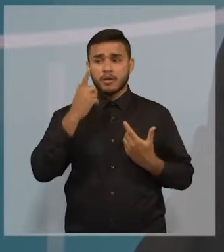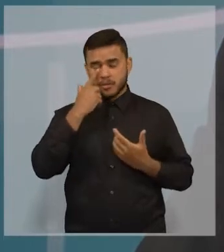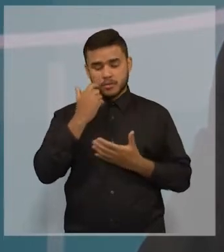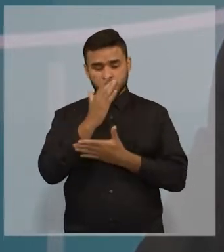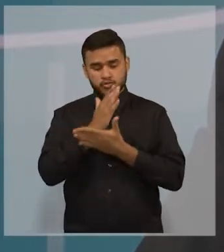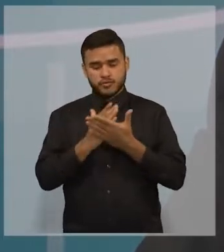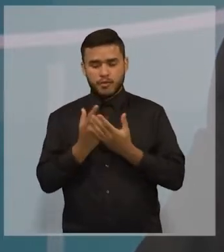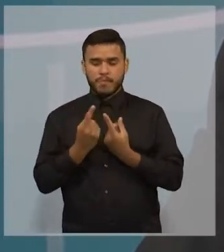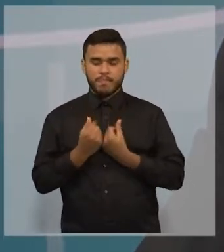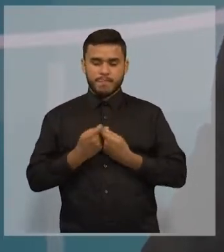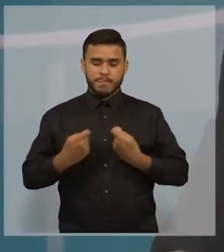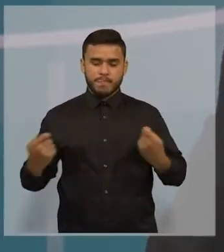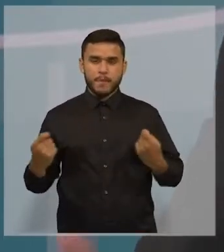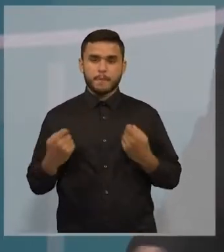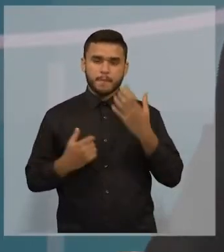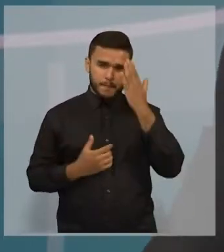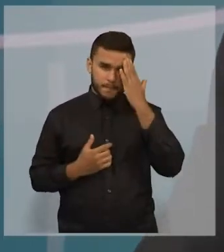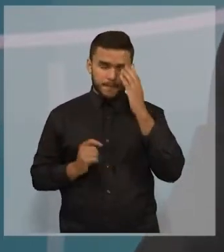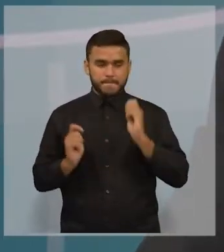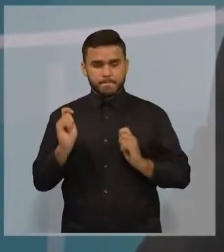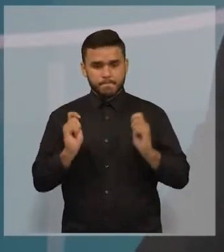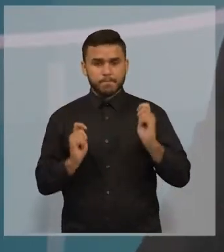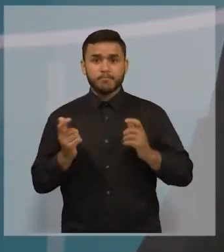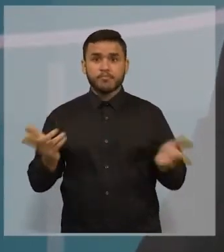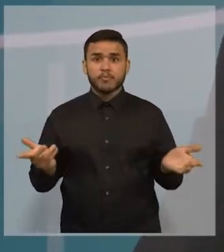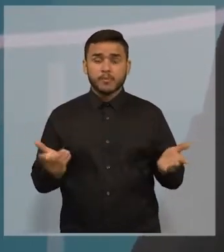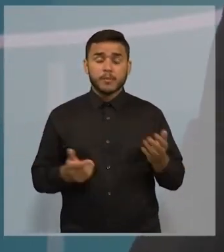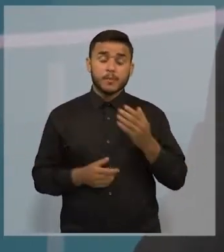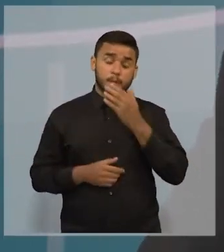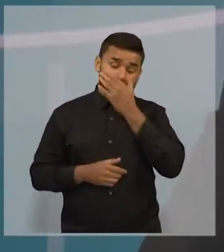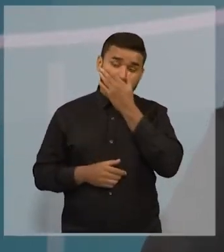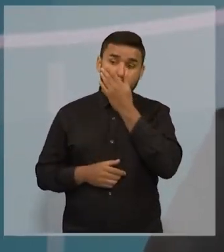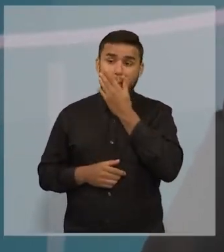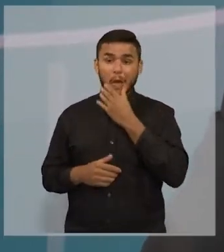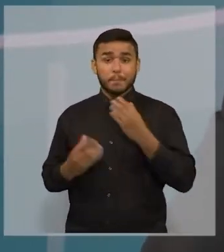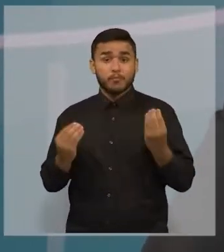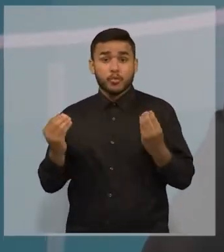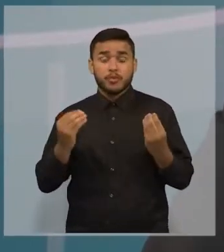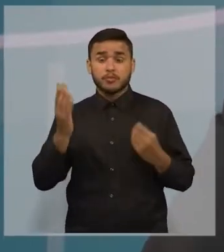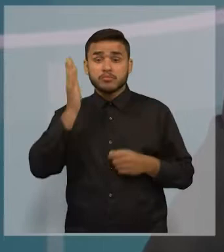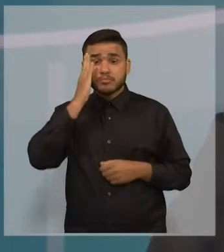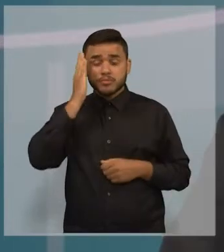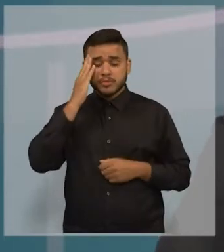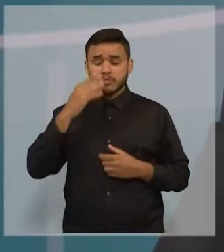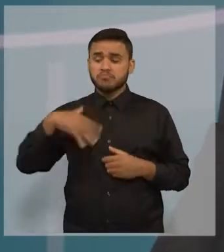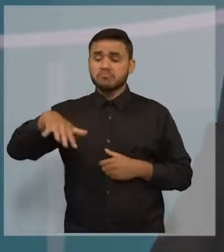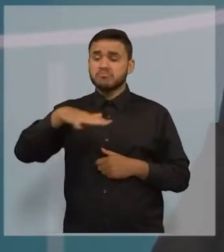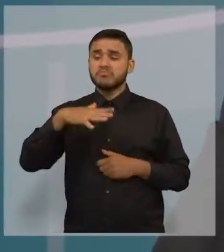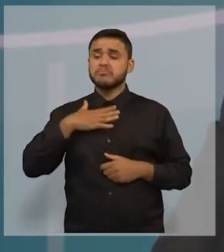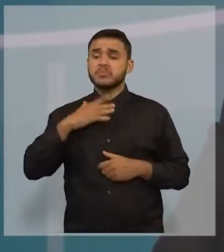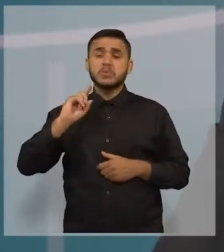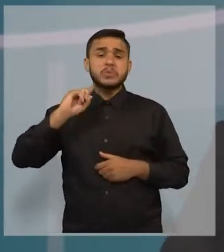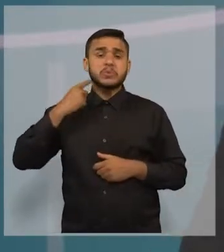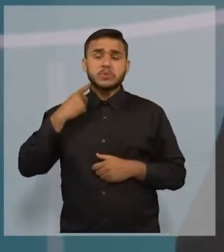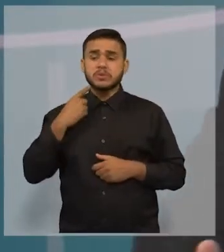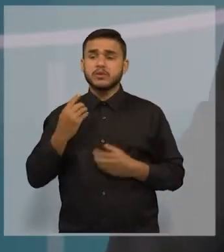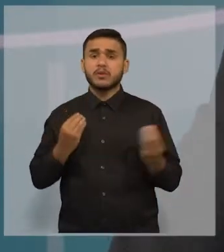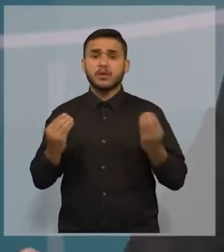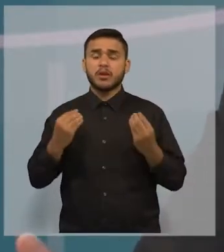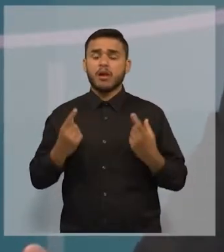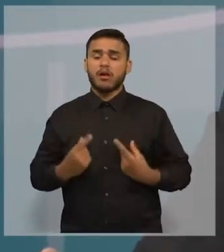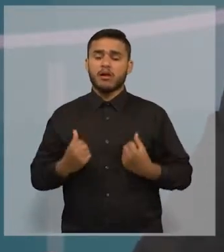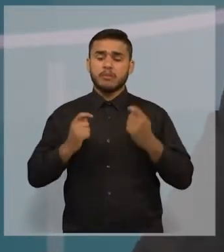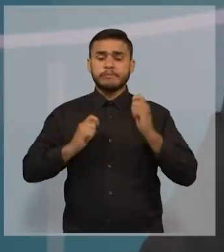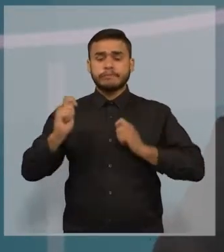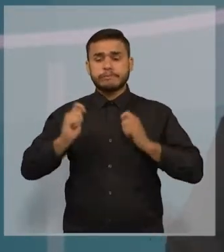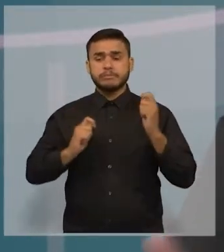que foi afastado por isso. Estava dividindo o salário. O problema então, você não pode ser lixeiro sem sujar o macacão. Vivia lá